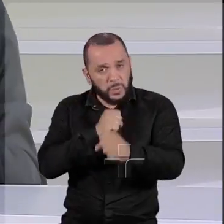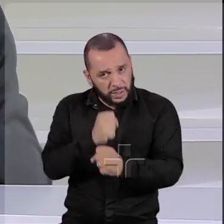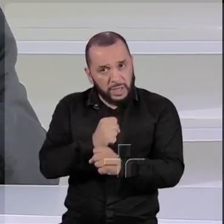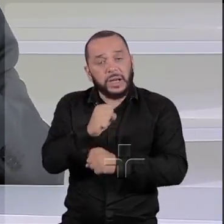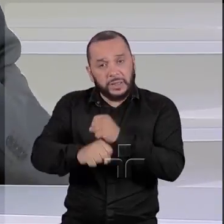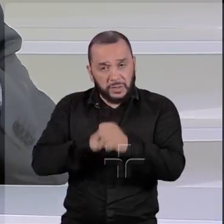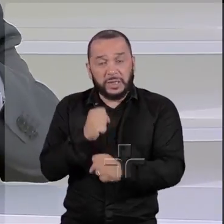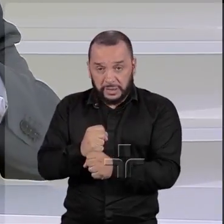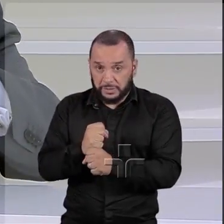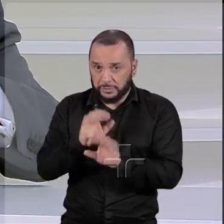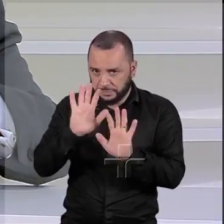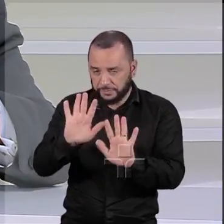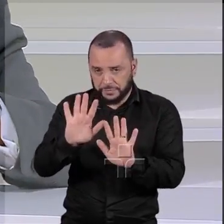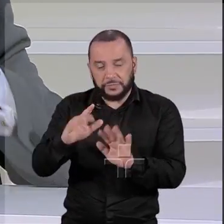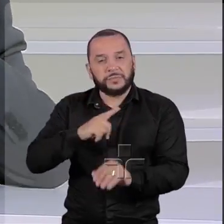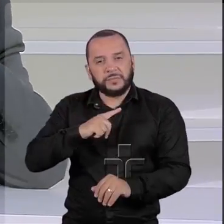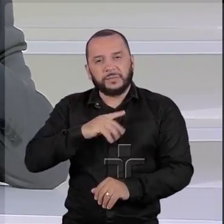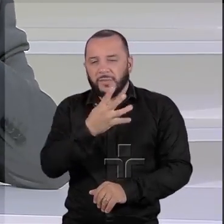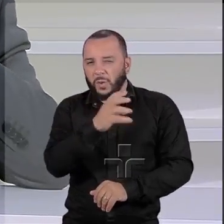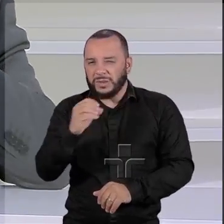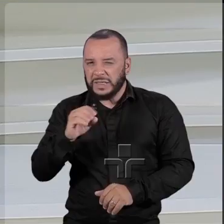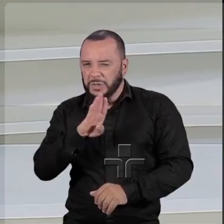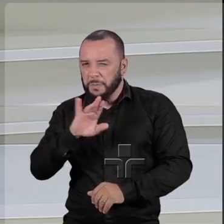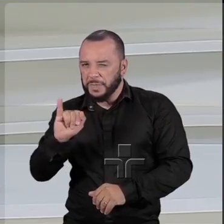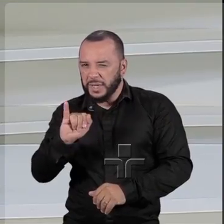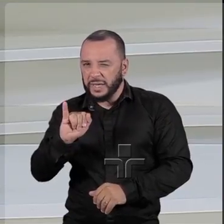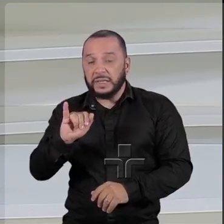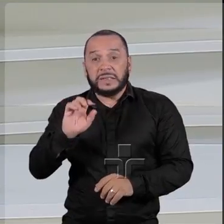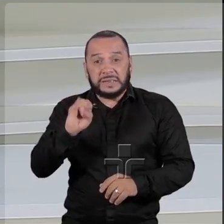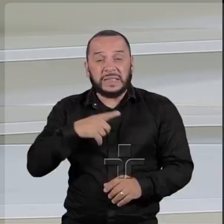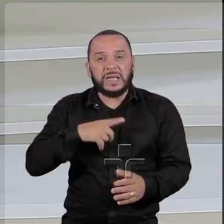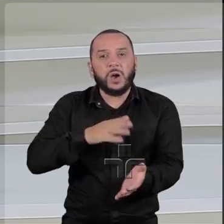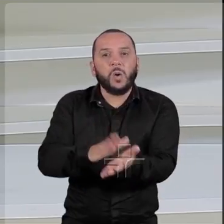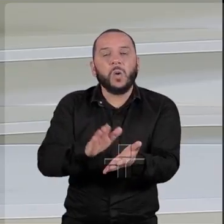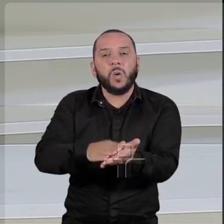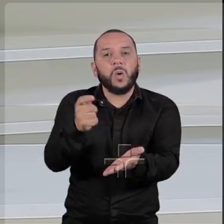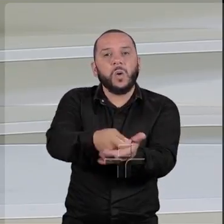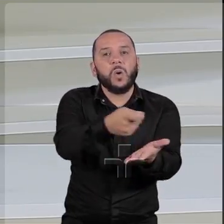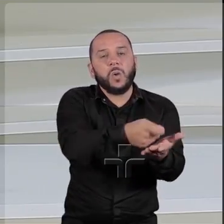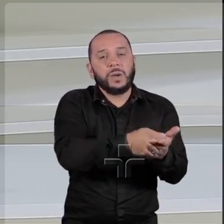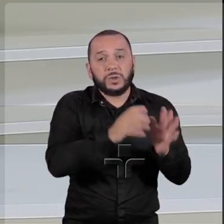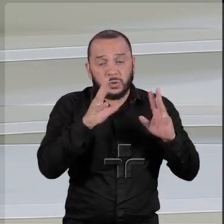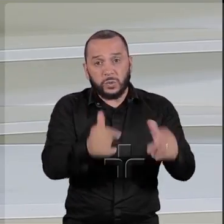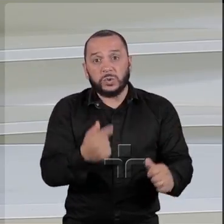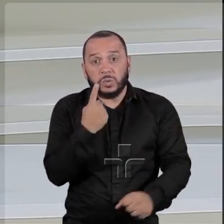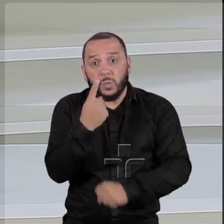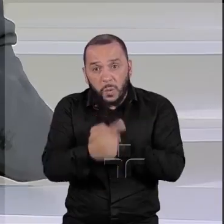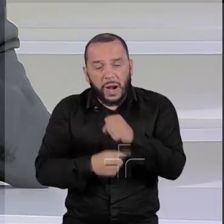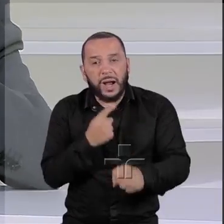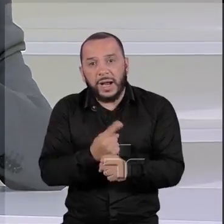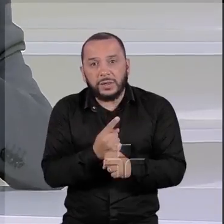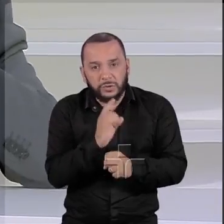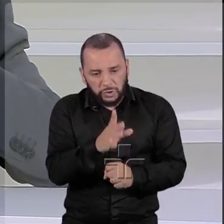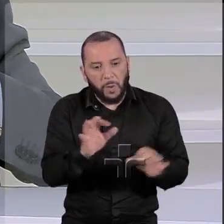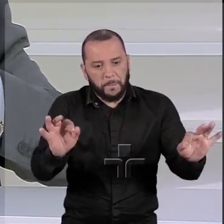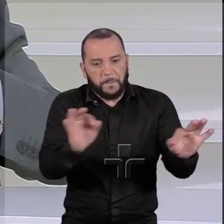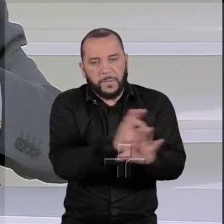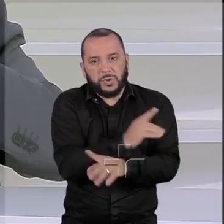caras dizem, você vai pegar, se fosse possível cobrar de todos, você resolveria de um ano. E não é